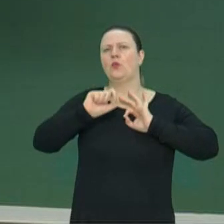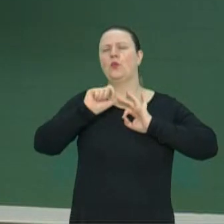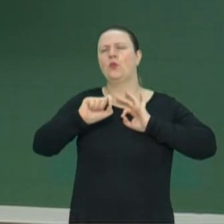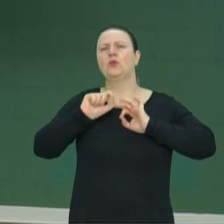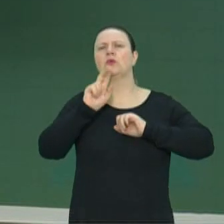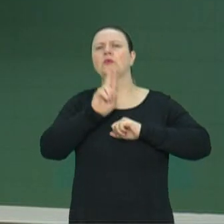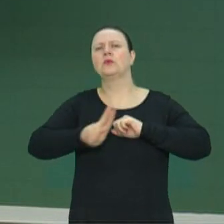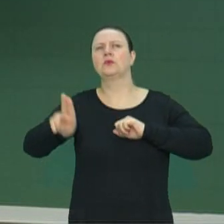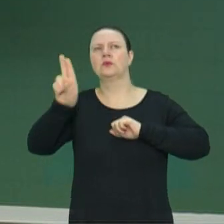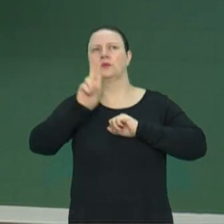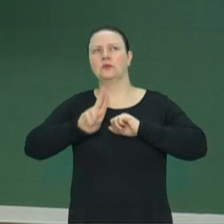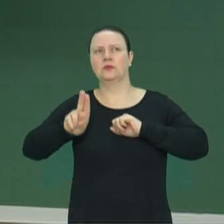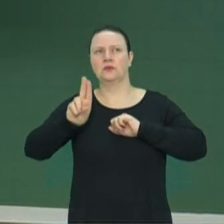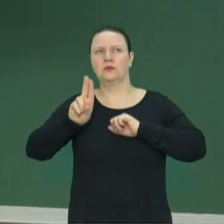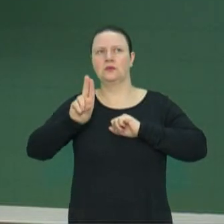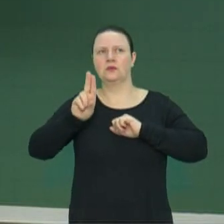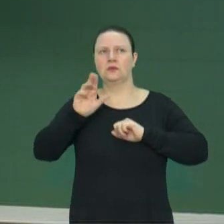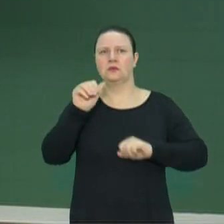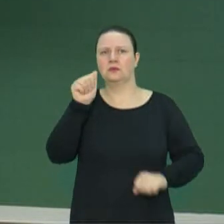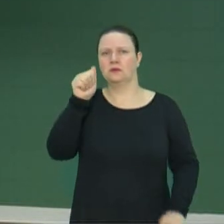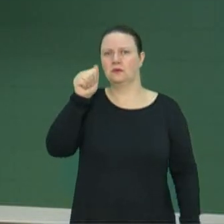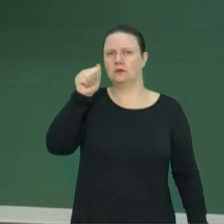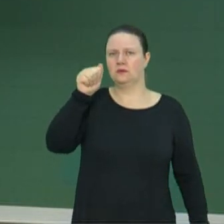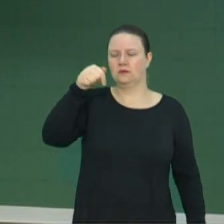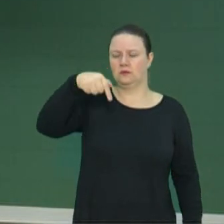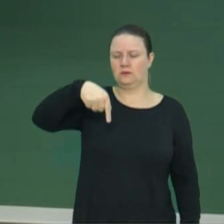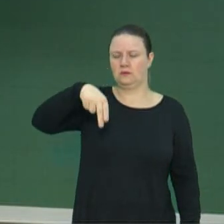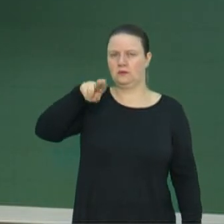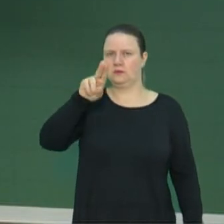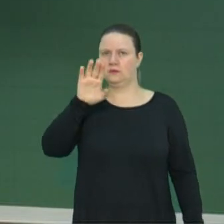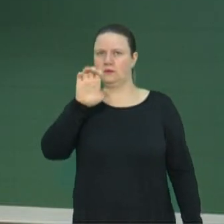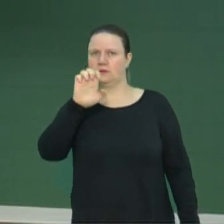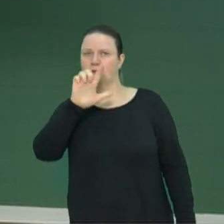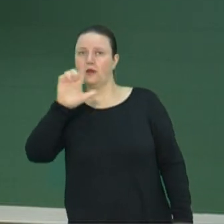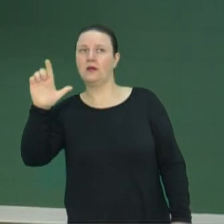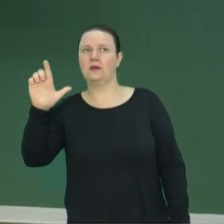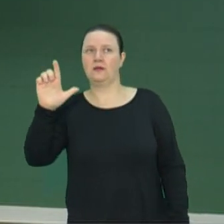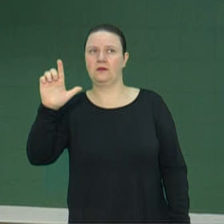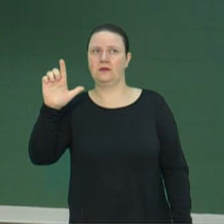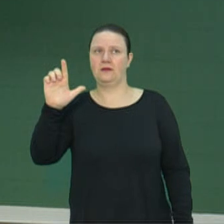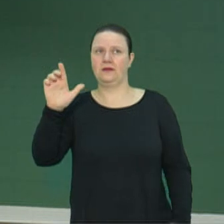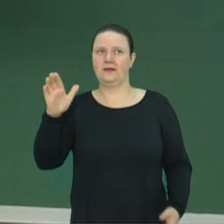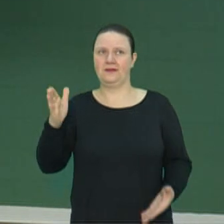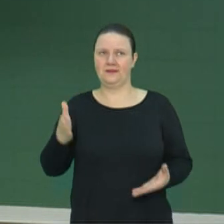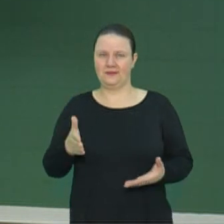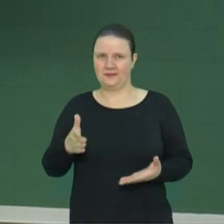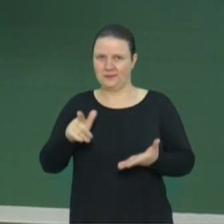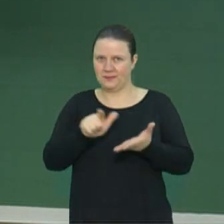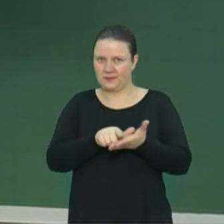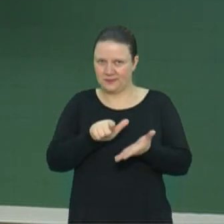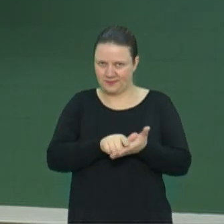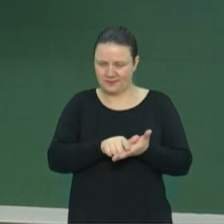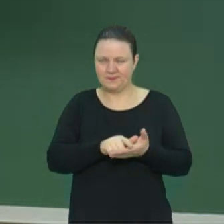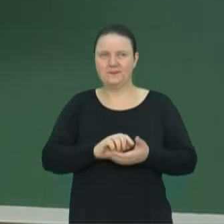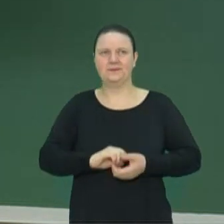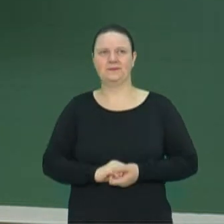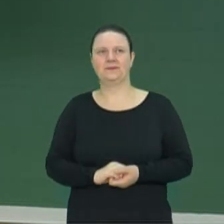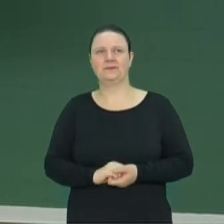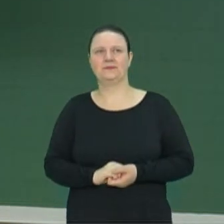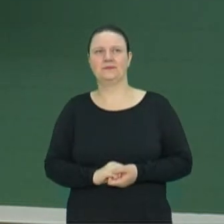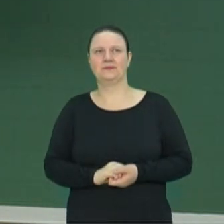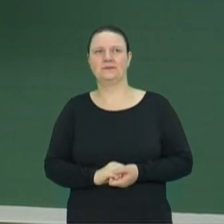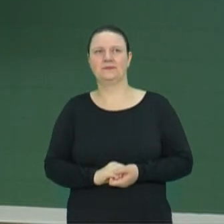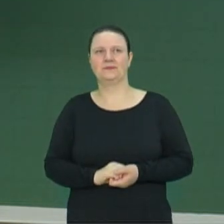longe? Pásame aquele papel. Es mío, meu. Letra